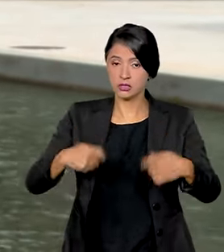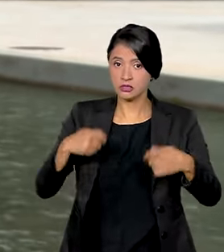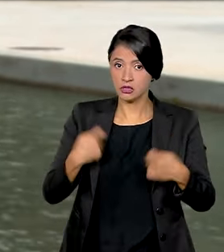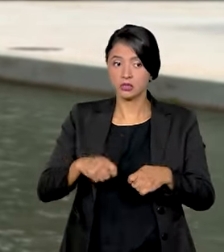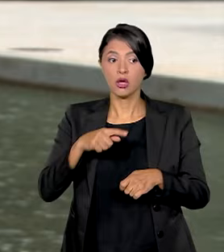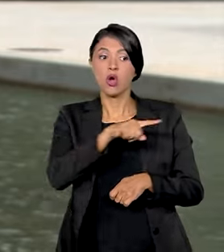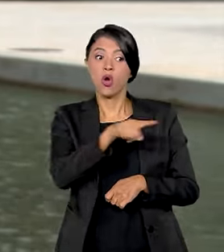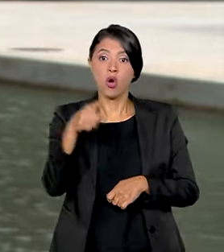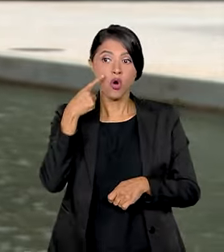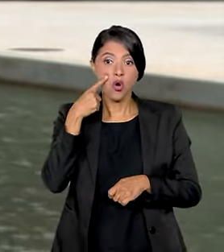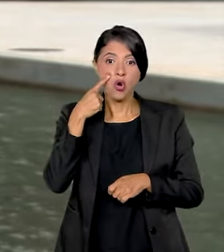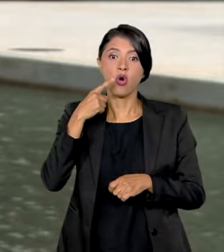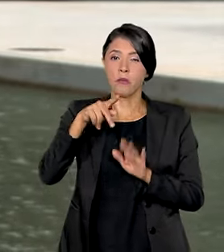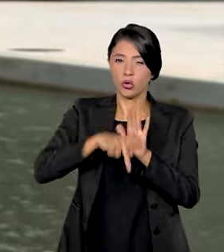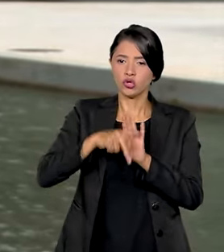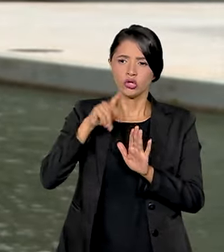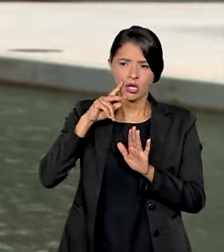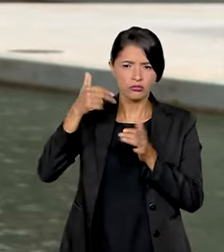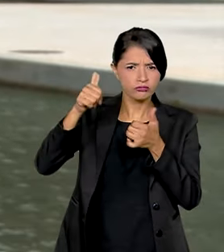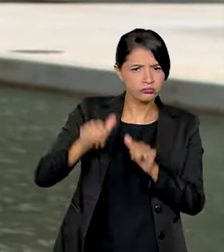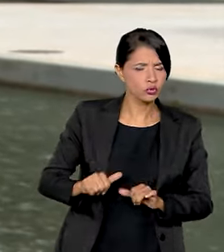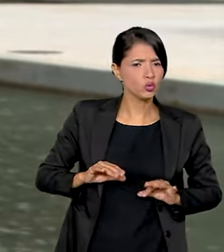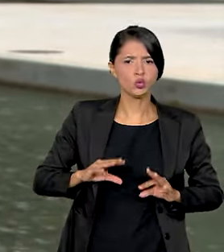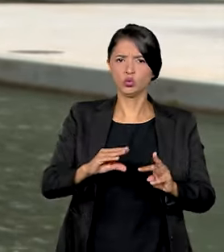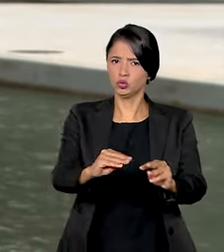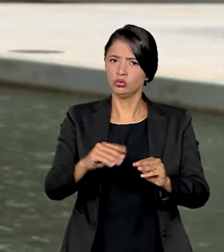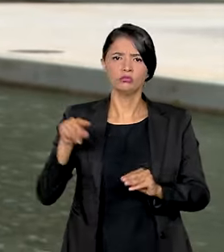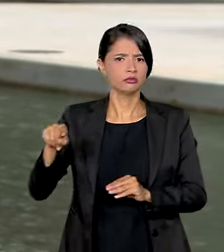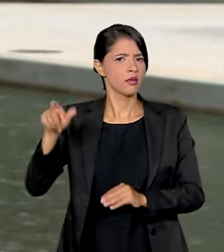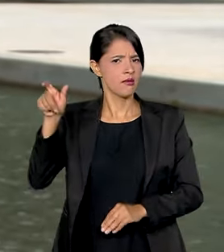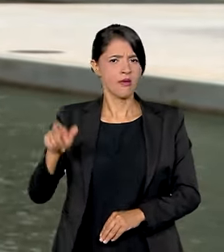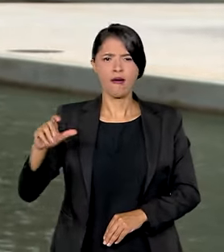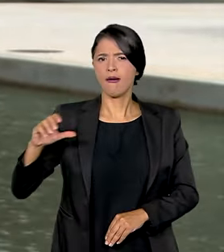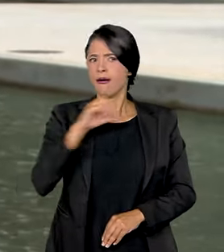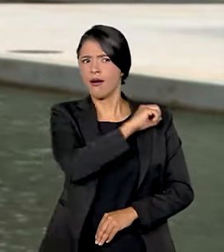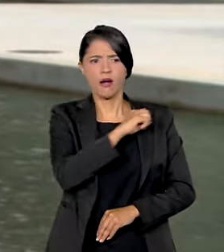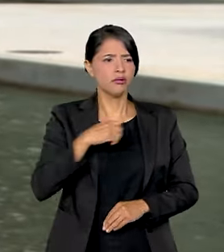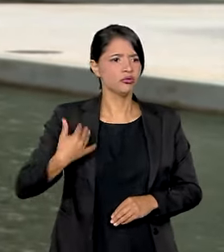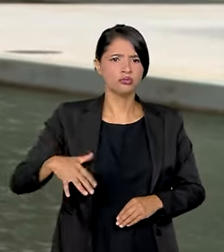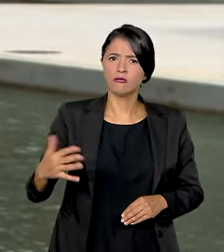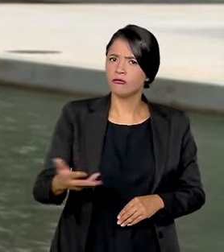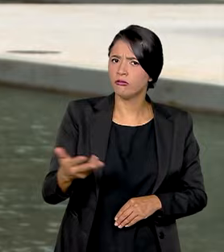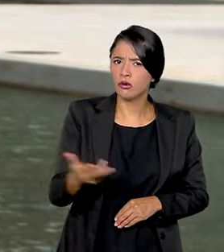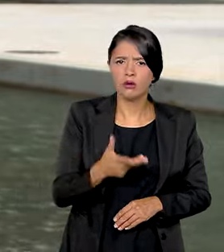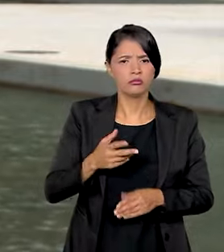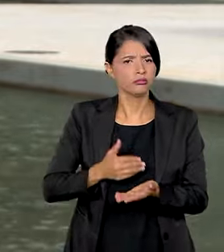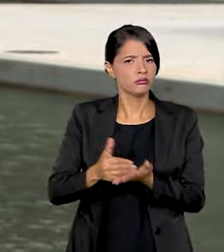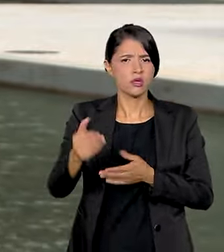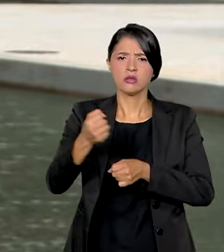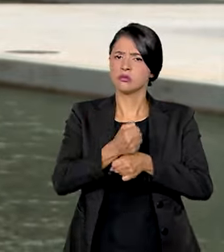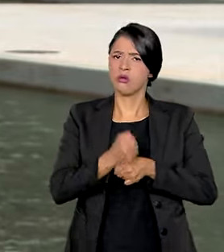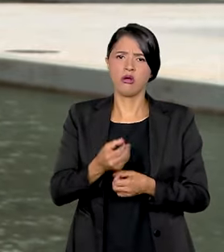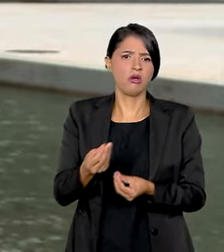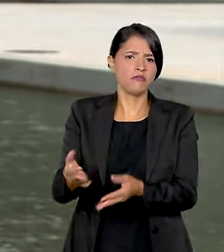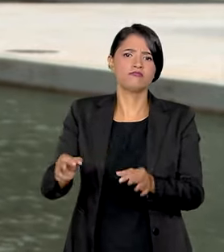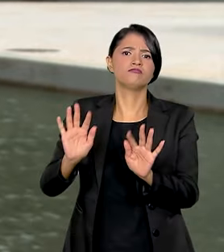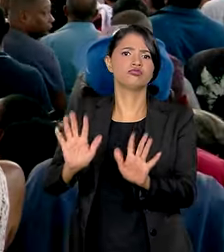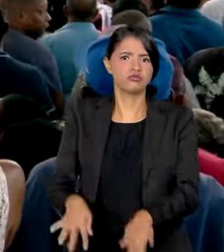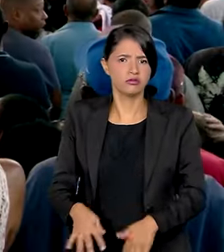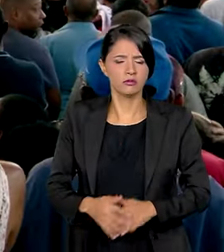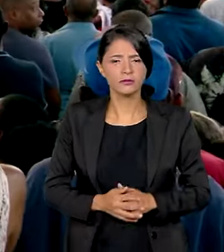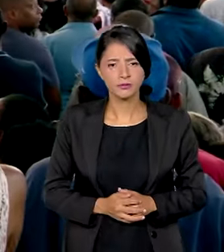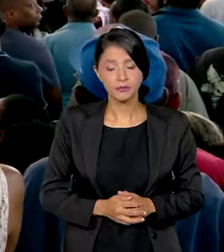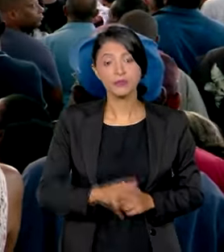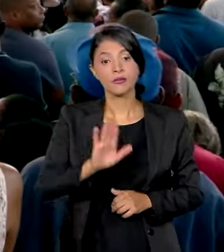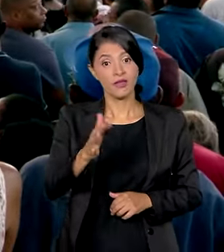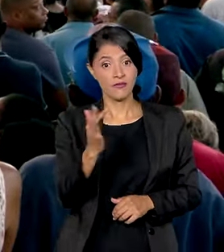presidente pediu um pente fino em todos os projetos. Lula tinha pressa em iniciar obras e entregá-las à população.